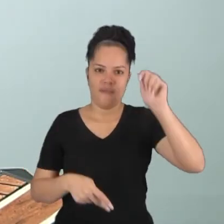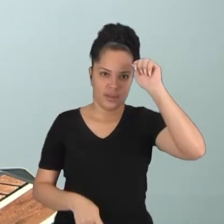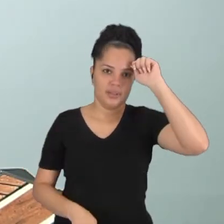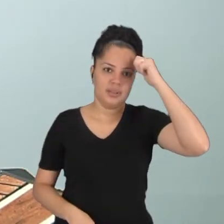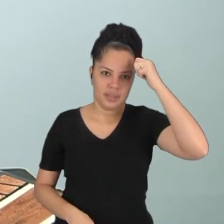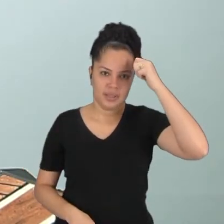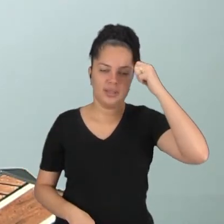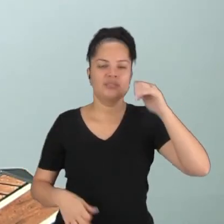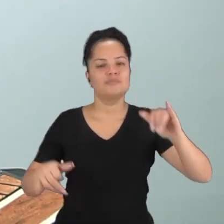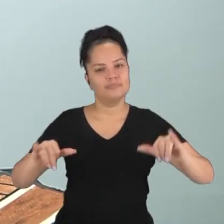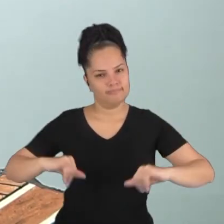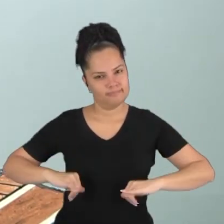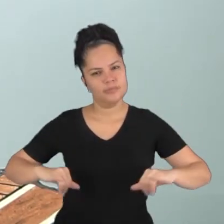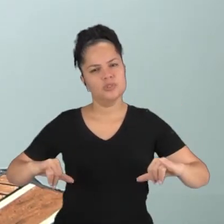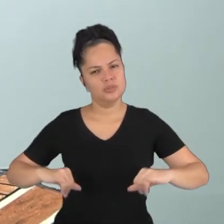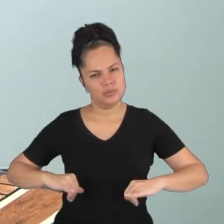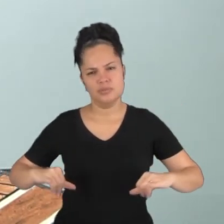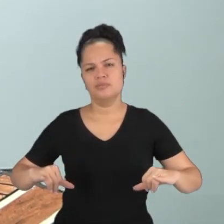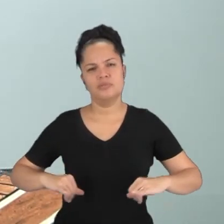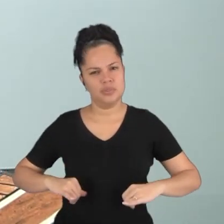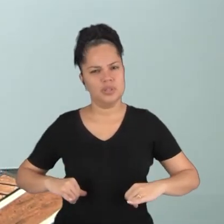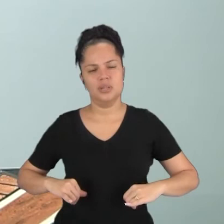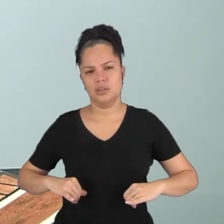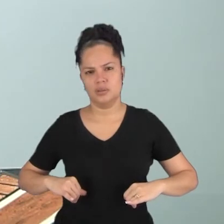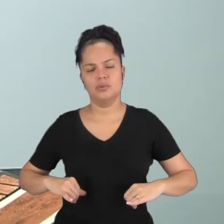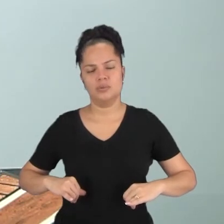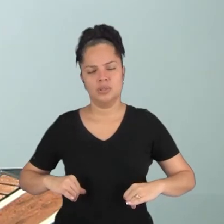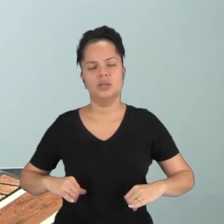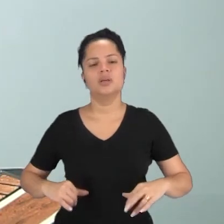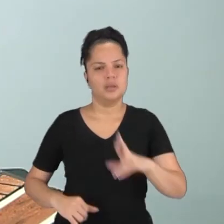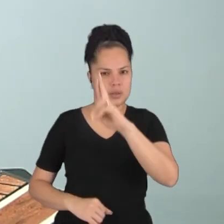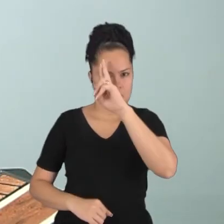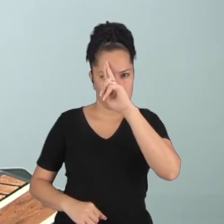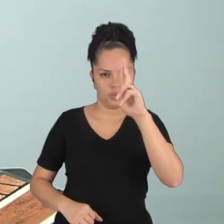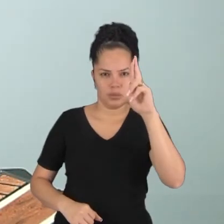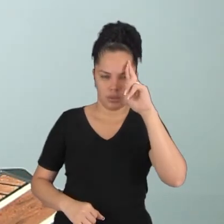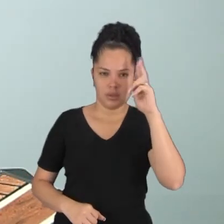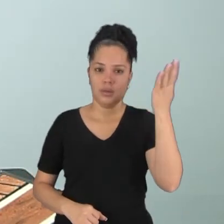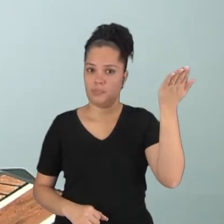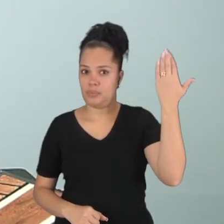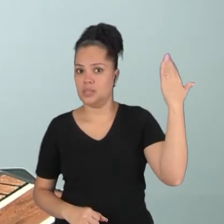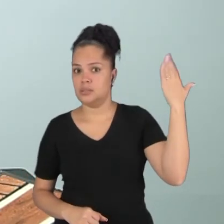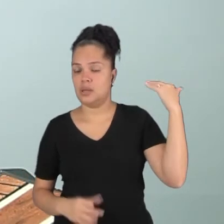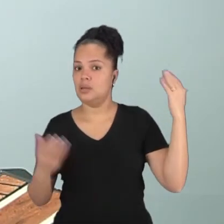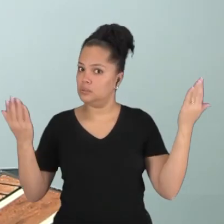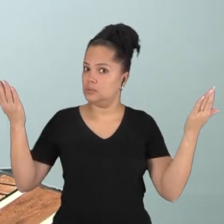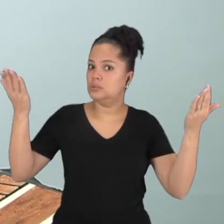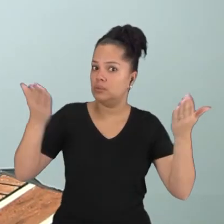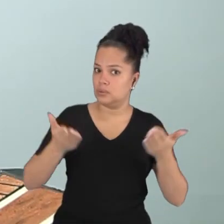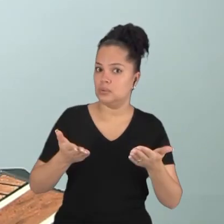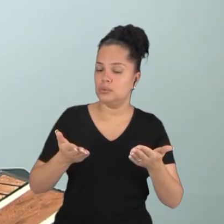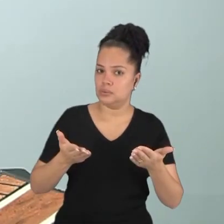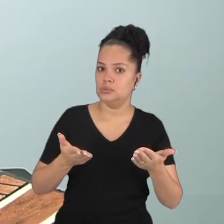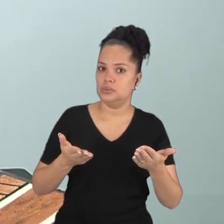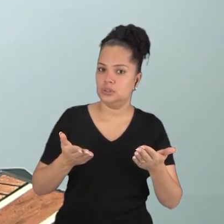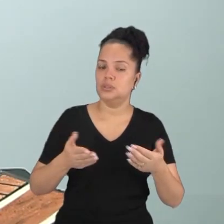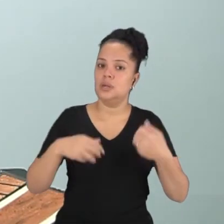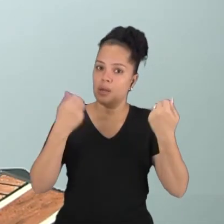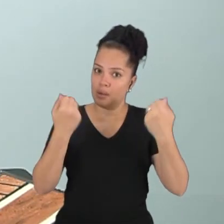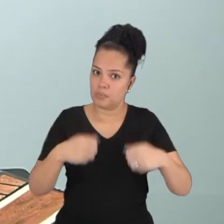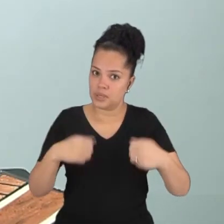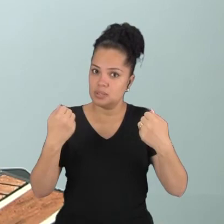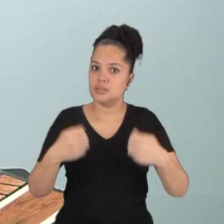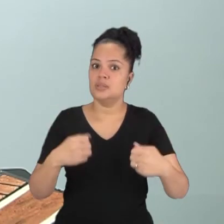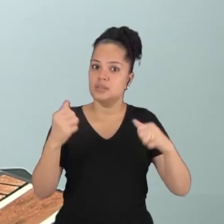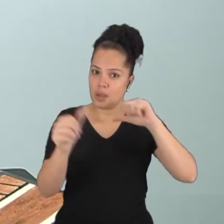né, o suficiente com todo, né, essa história do nosso passado. E que hoje, né, nós temos que ser